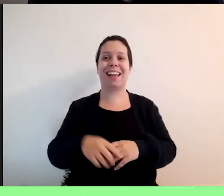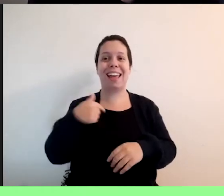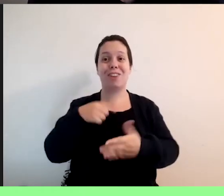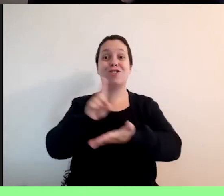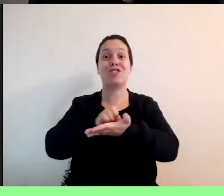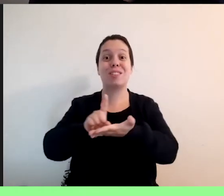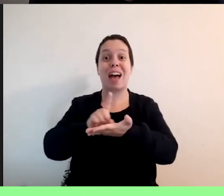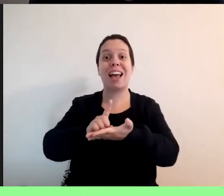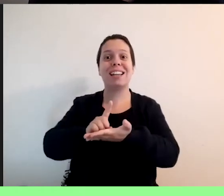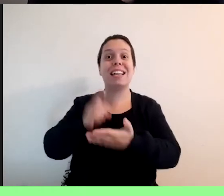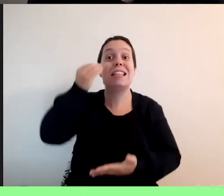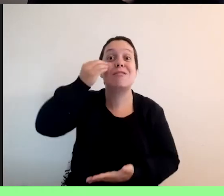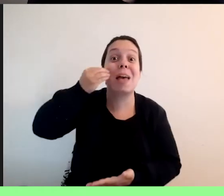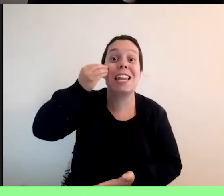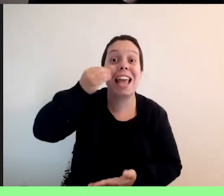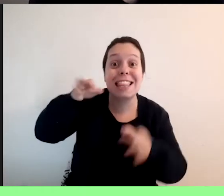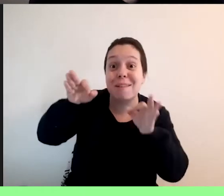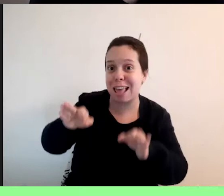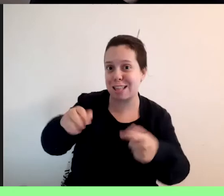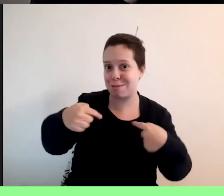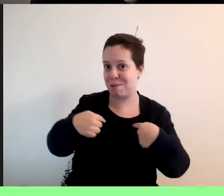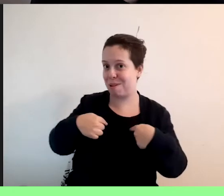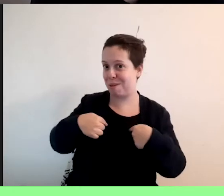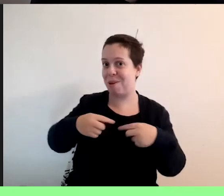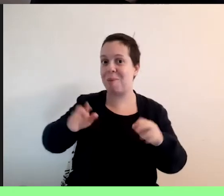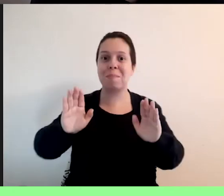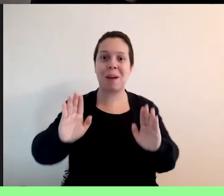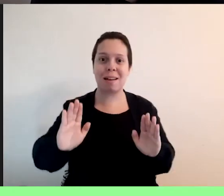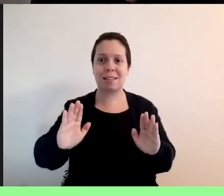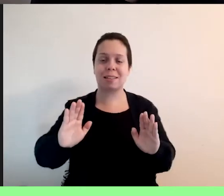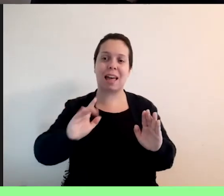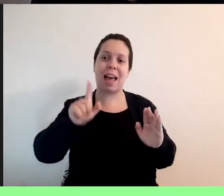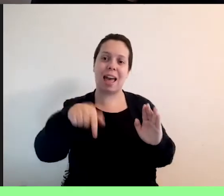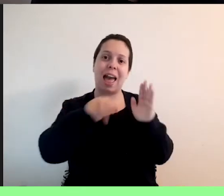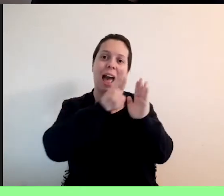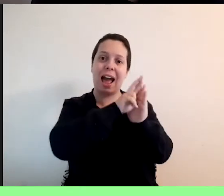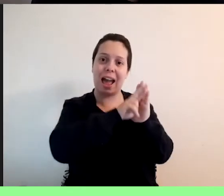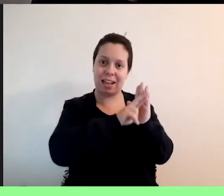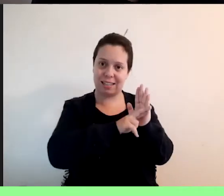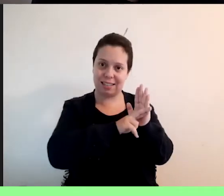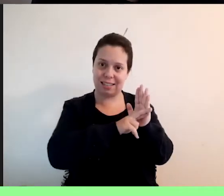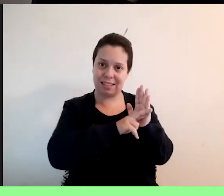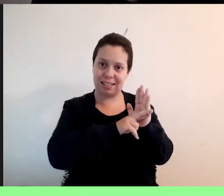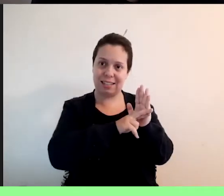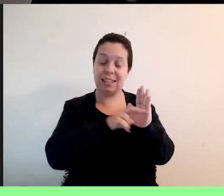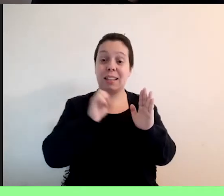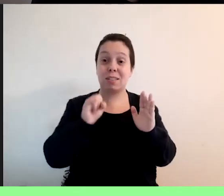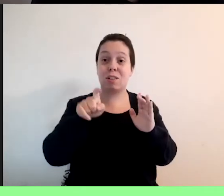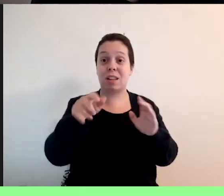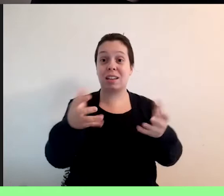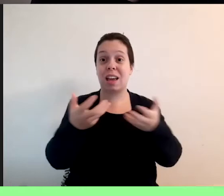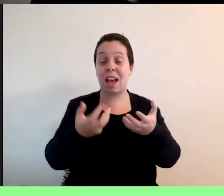experiência mesmo. Mas existem, essa é uma regra, né? Quando você quer criar um produto